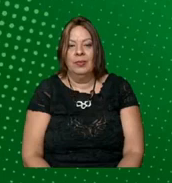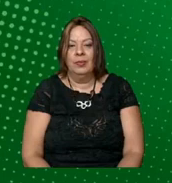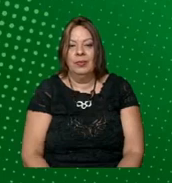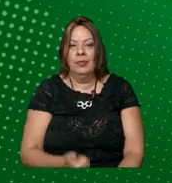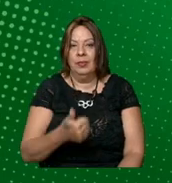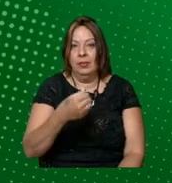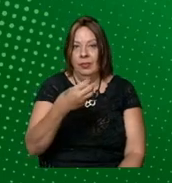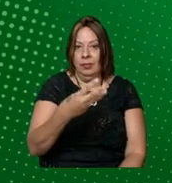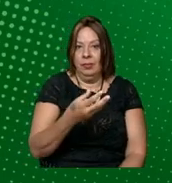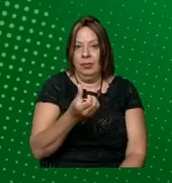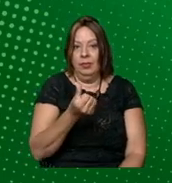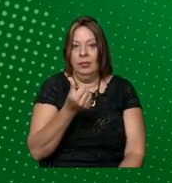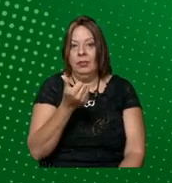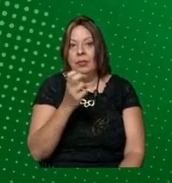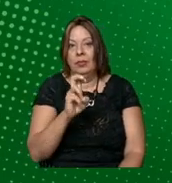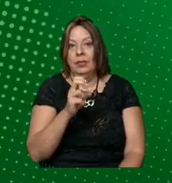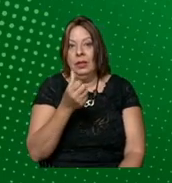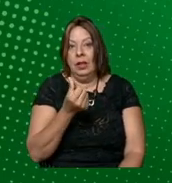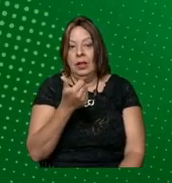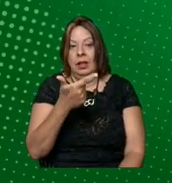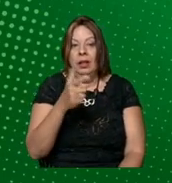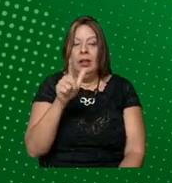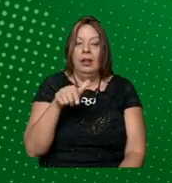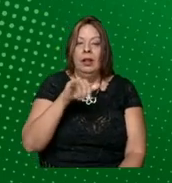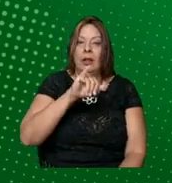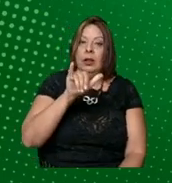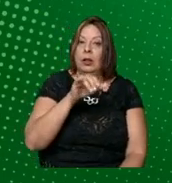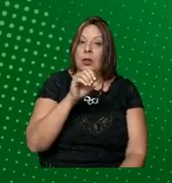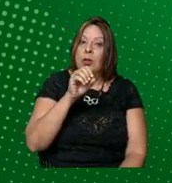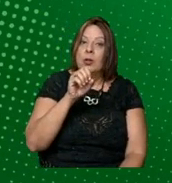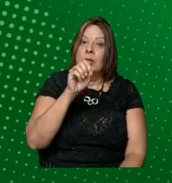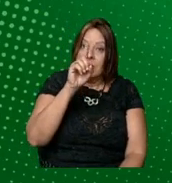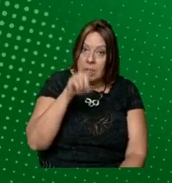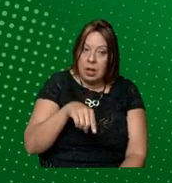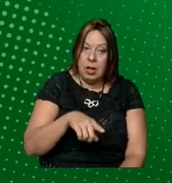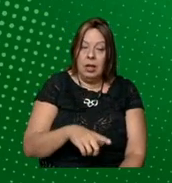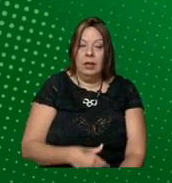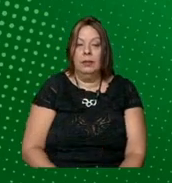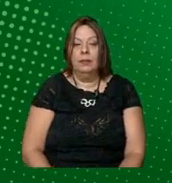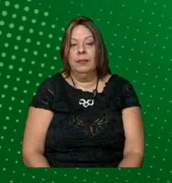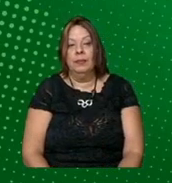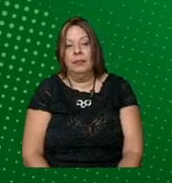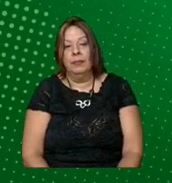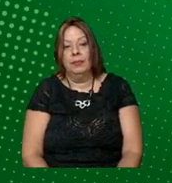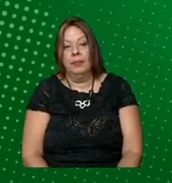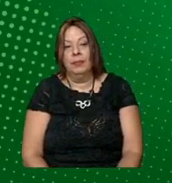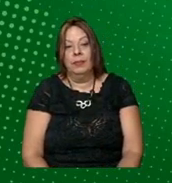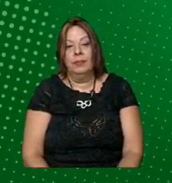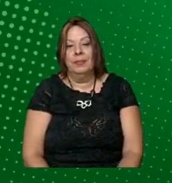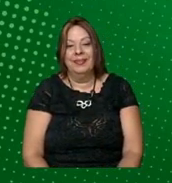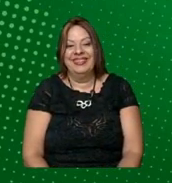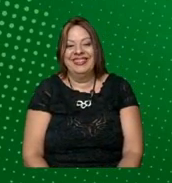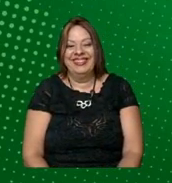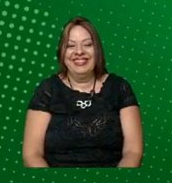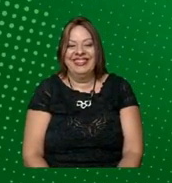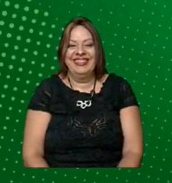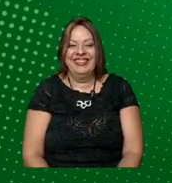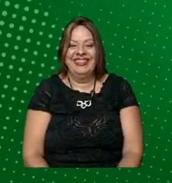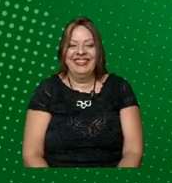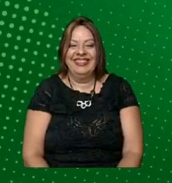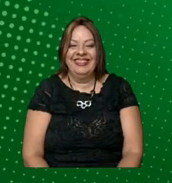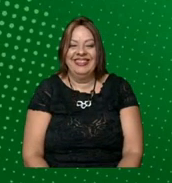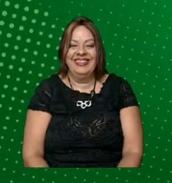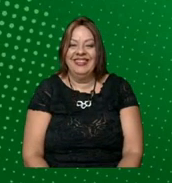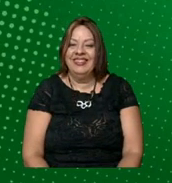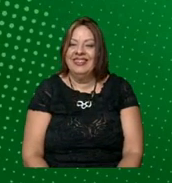Augusto? 136562, José dos Santos, de Aracaju, com a Jéssica Carine. Ele adquiriu lá no Mix Mateus, tá levando R$500. Mais